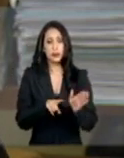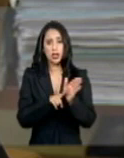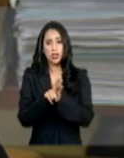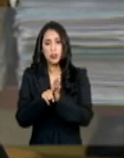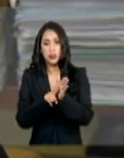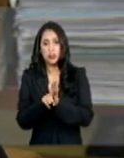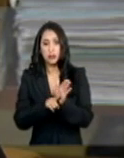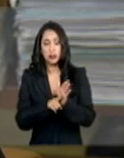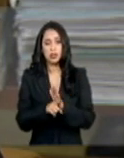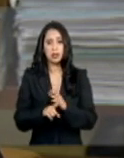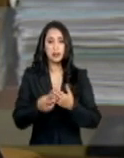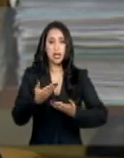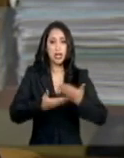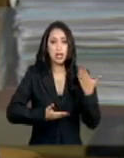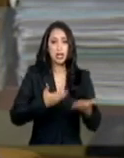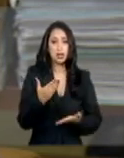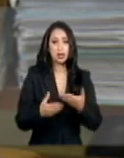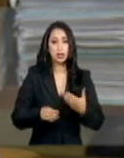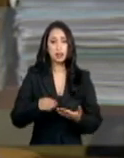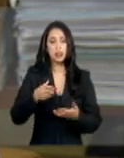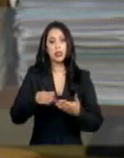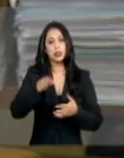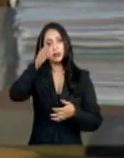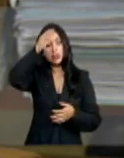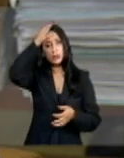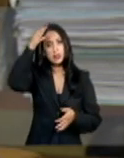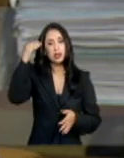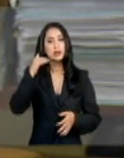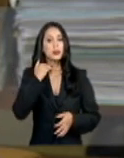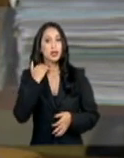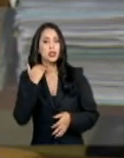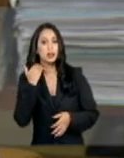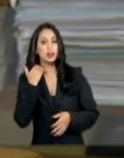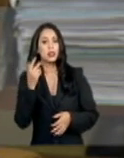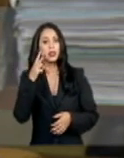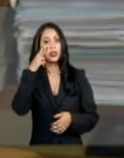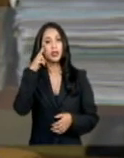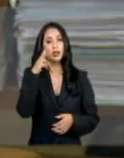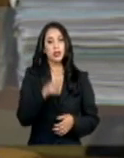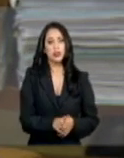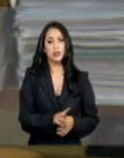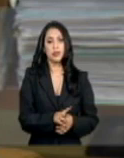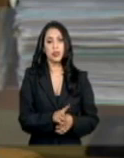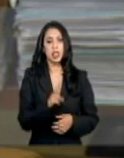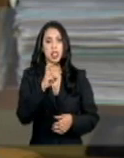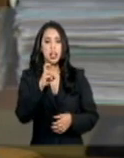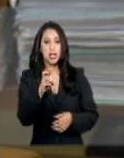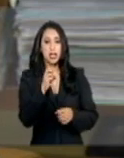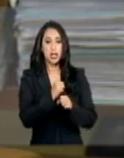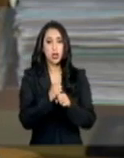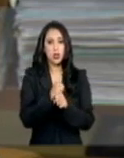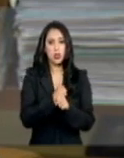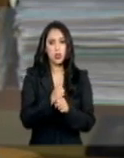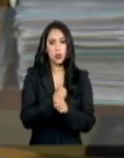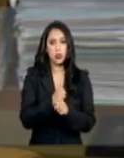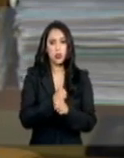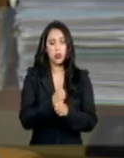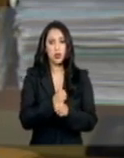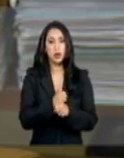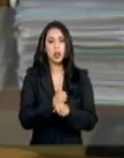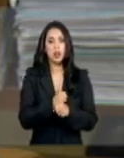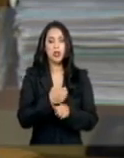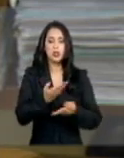relacionados os clientes bancários além da necessária à conservação pelo prazo mínimo de cinco anos registado às ações por elas